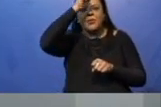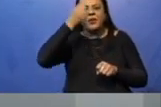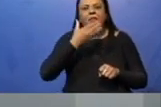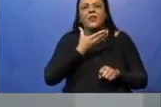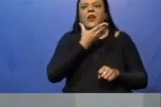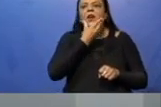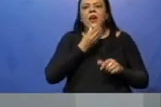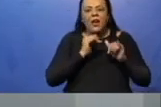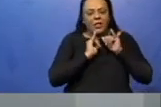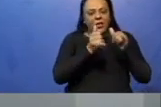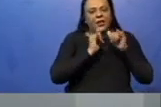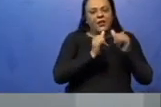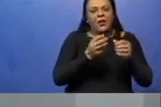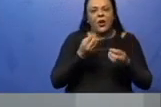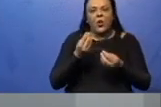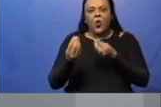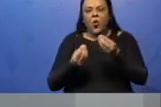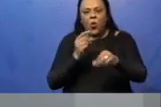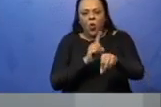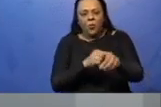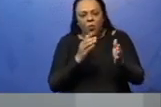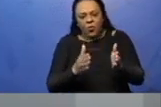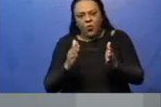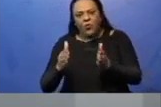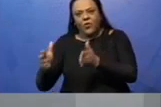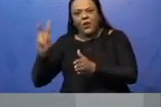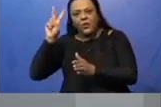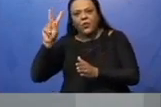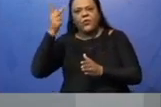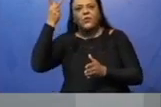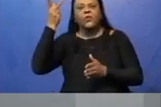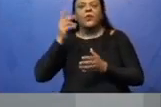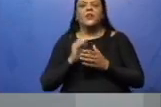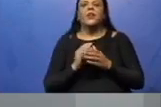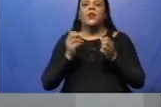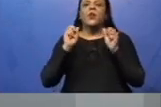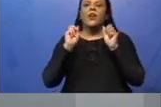dos fatos, como que acontece, certo? Então vamos começar.